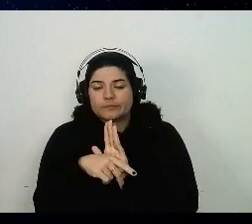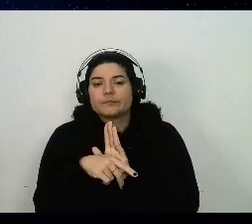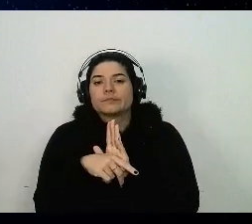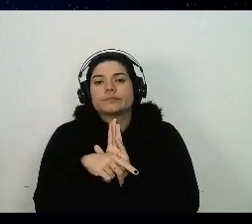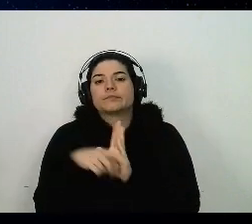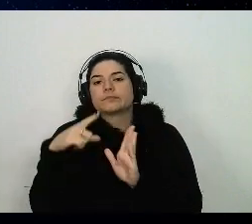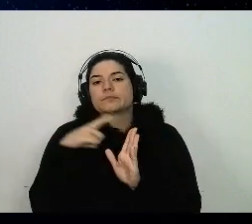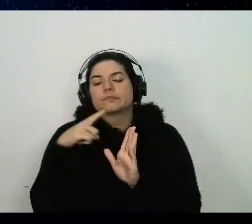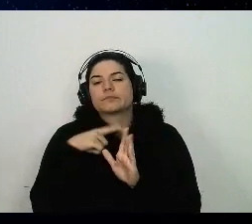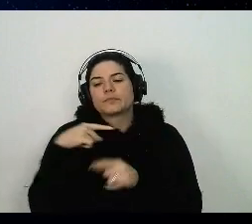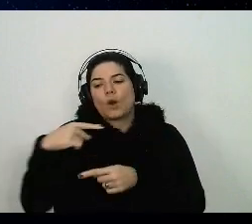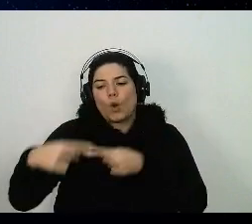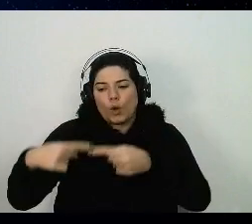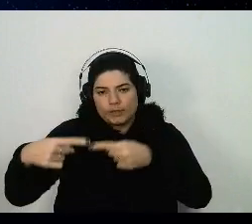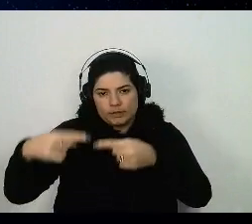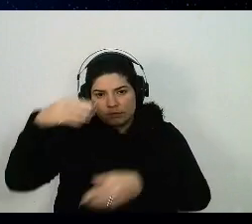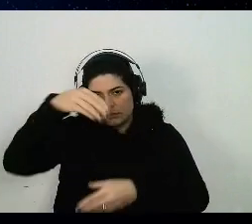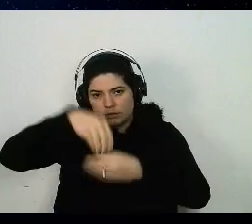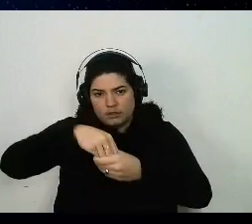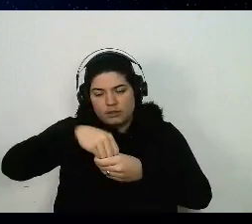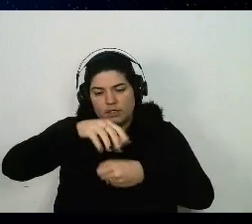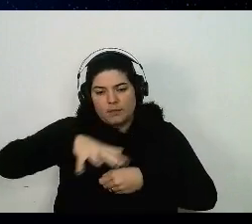rodando lá dentro desse ambiente.